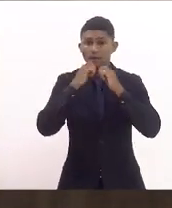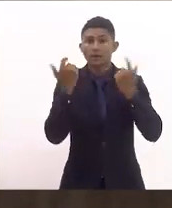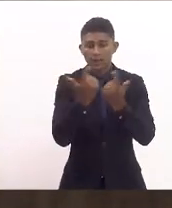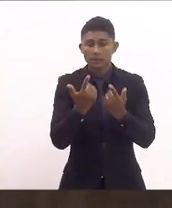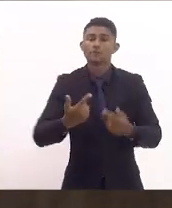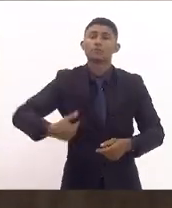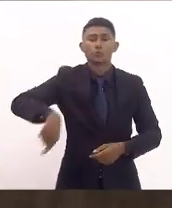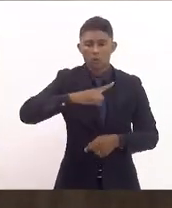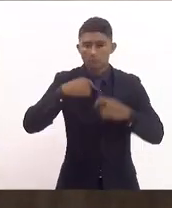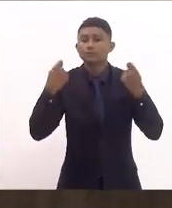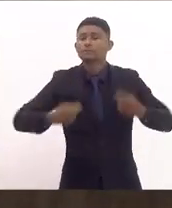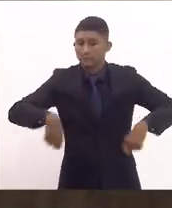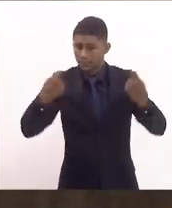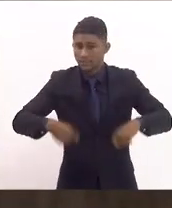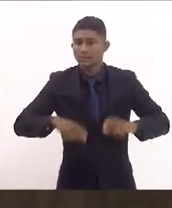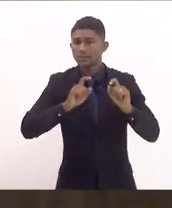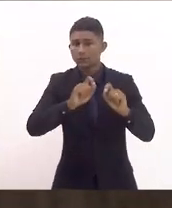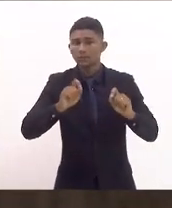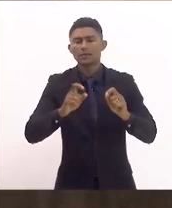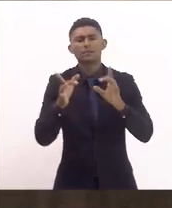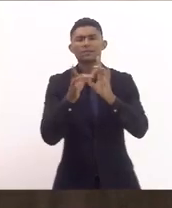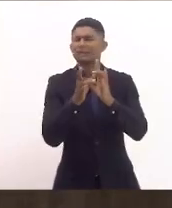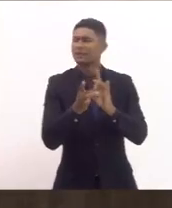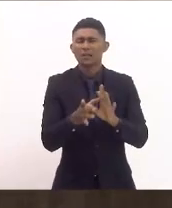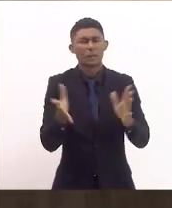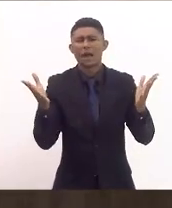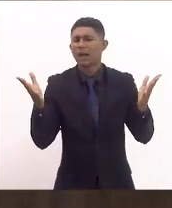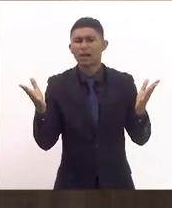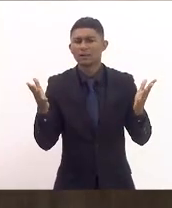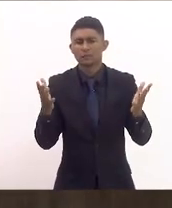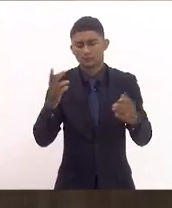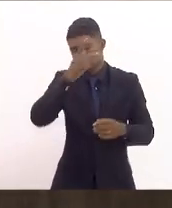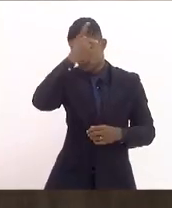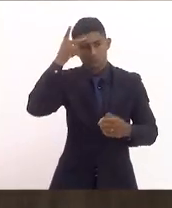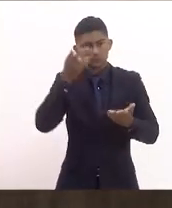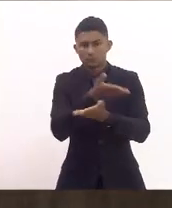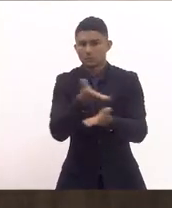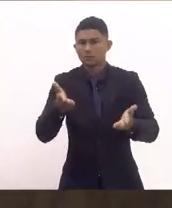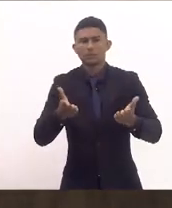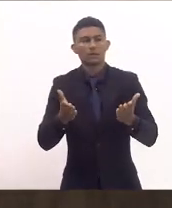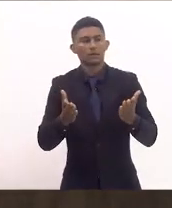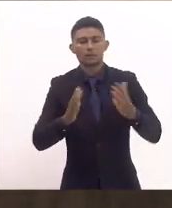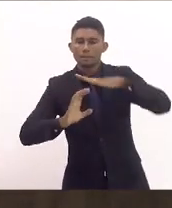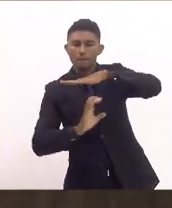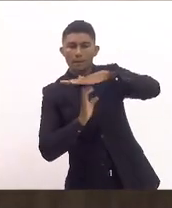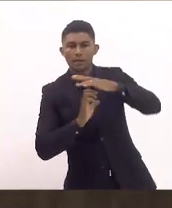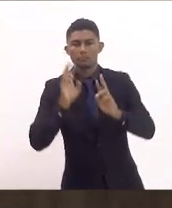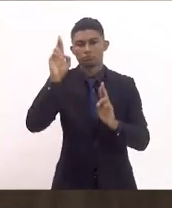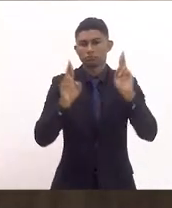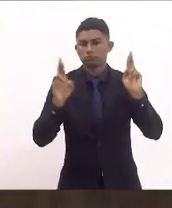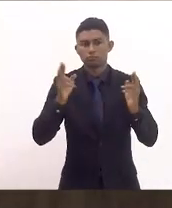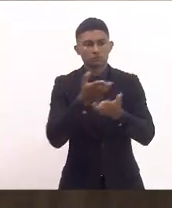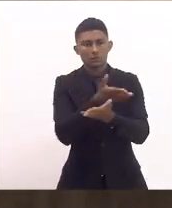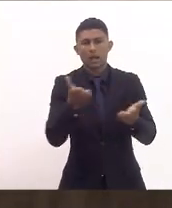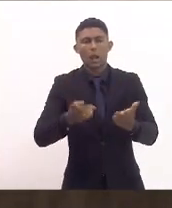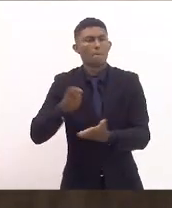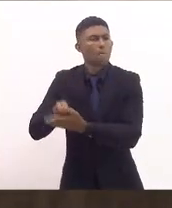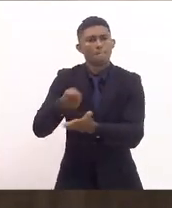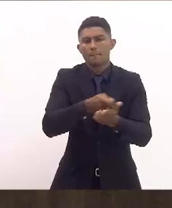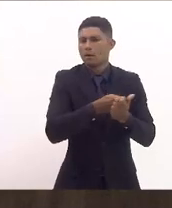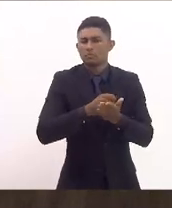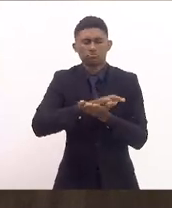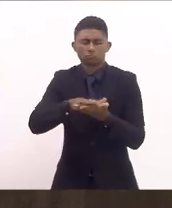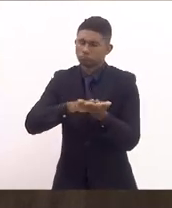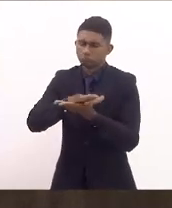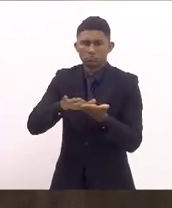começar adotar um viés mais liberal desobrigando o que emprega para que o Rio de Janeiro ganha pujança e